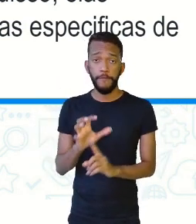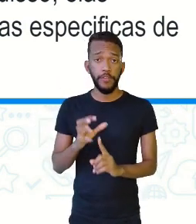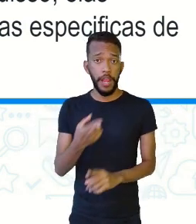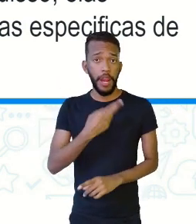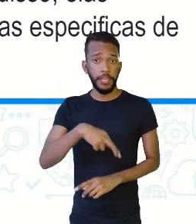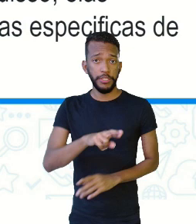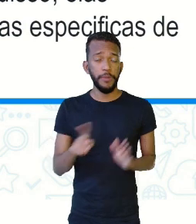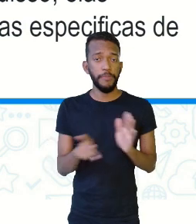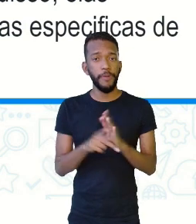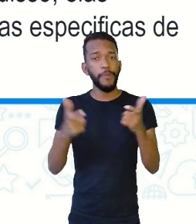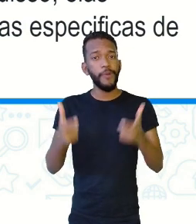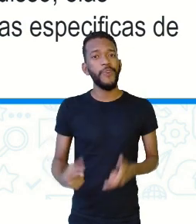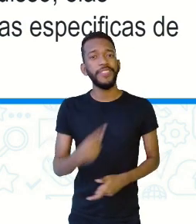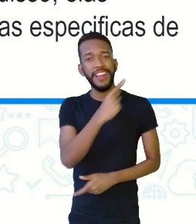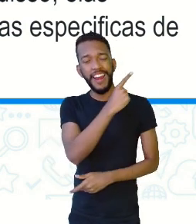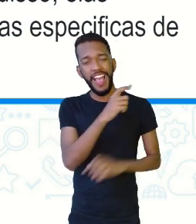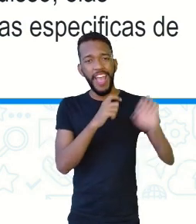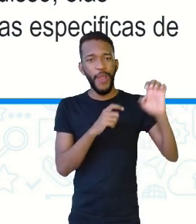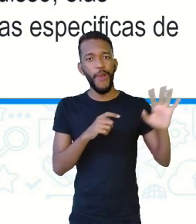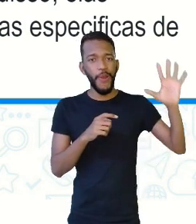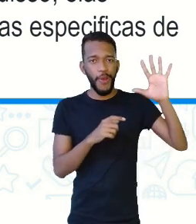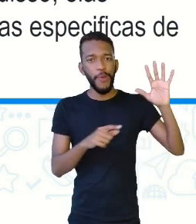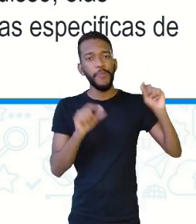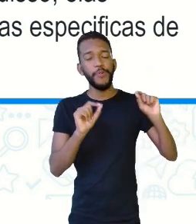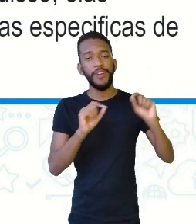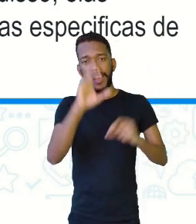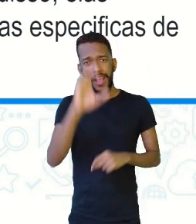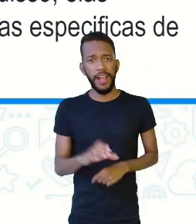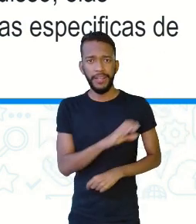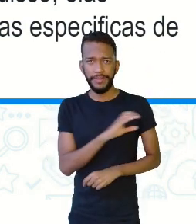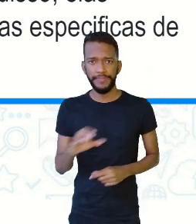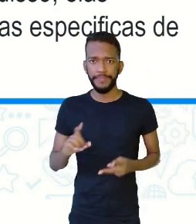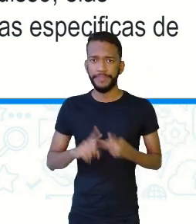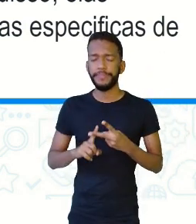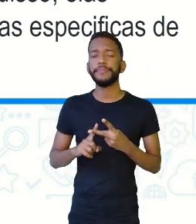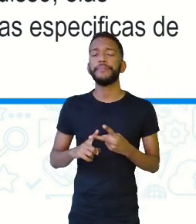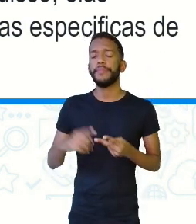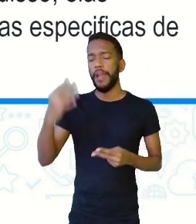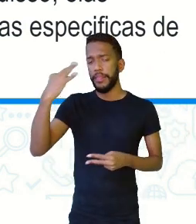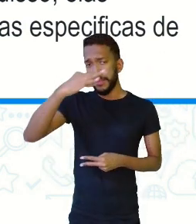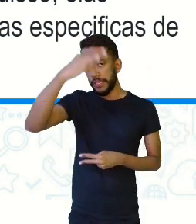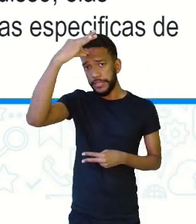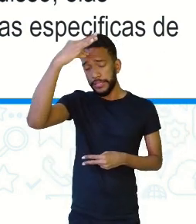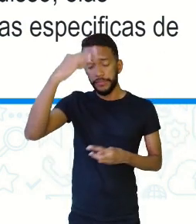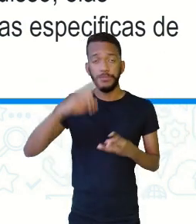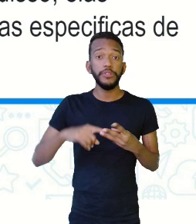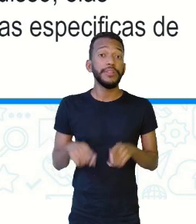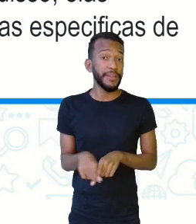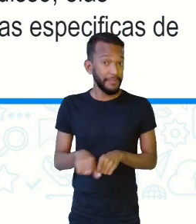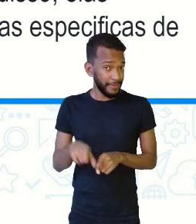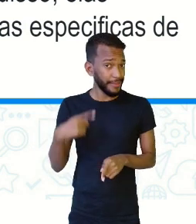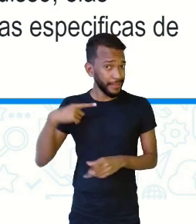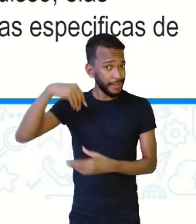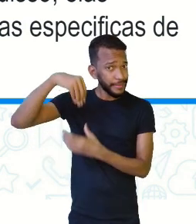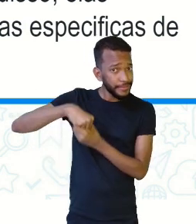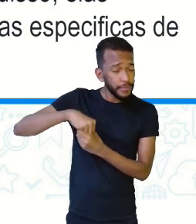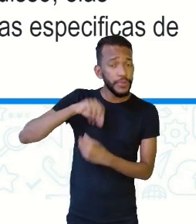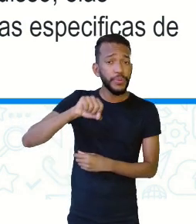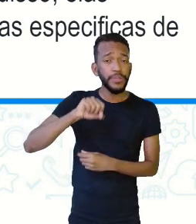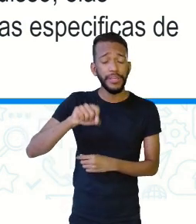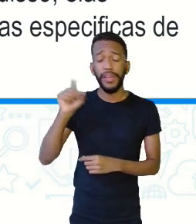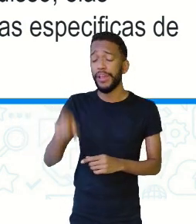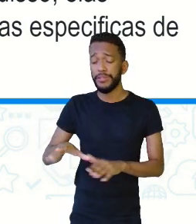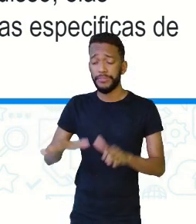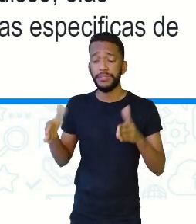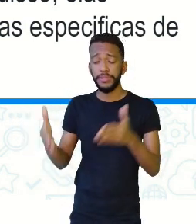religiões vindas da Europa, como o catolicismo e o kardecismo. Além disso, elas possuem características específicas de cada